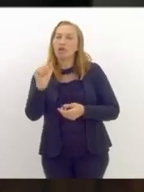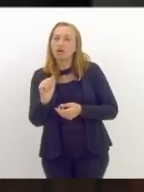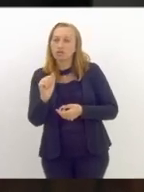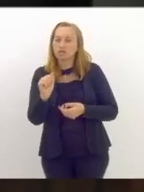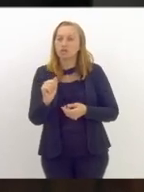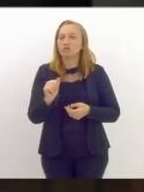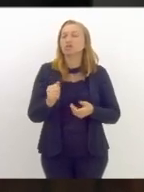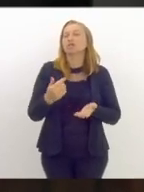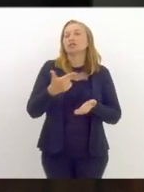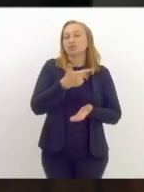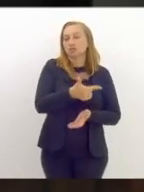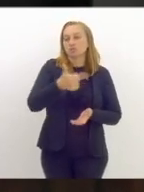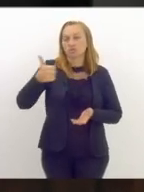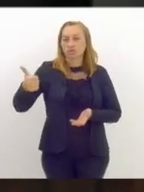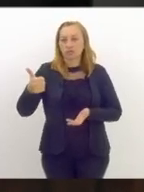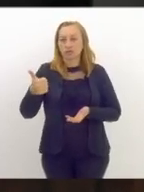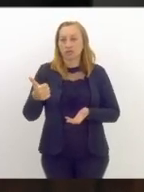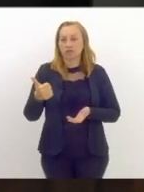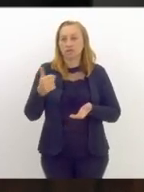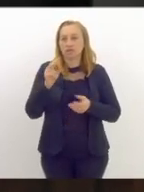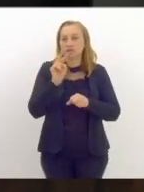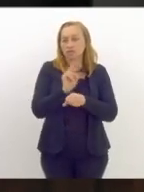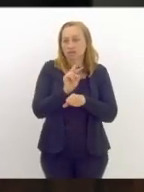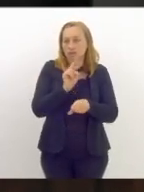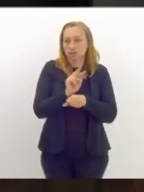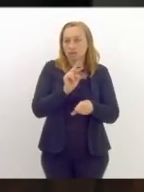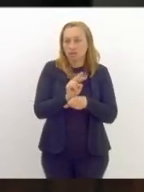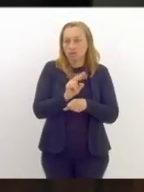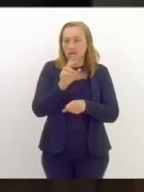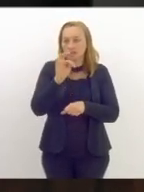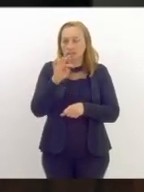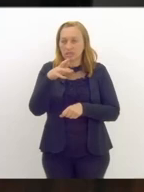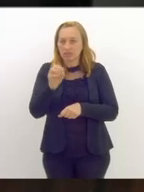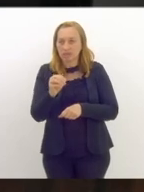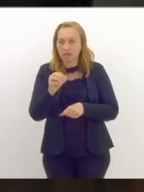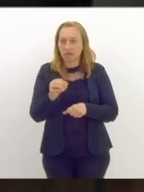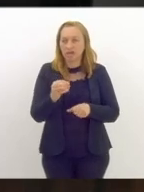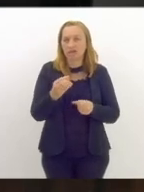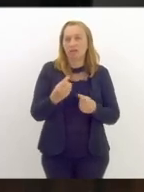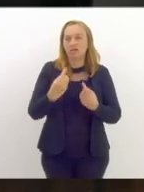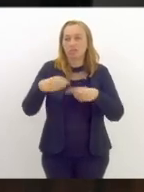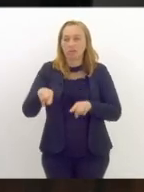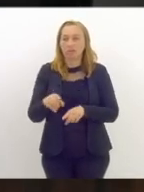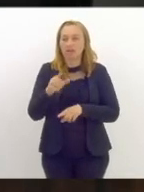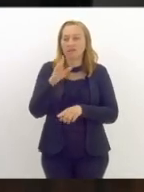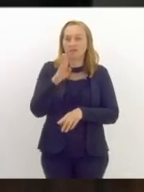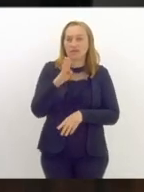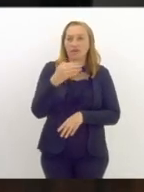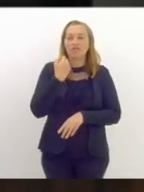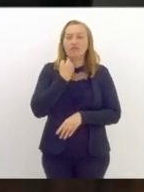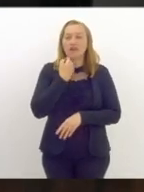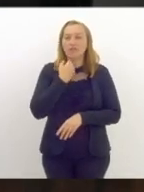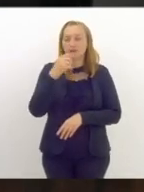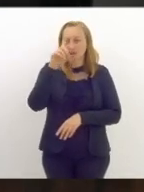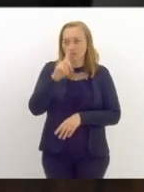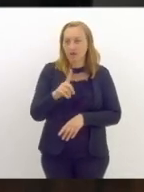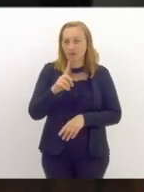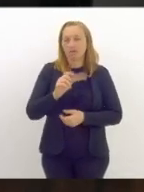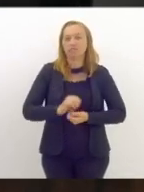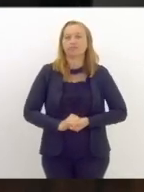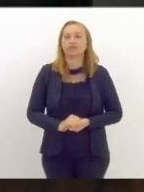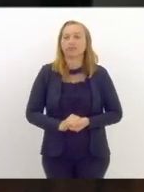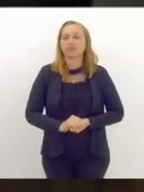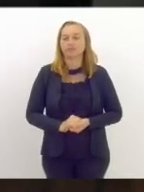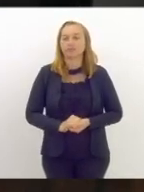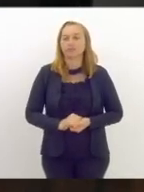Subsecretaria de Vigilância Sanitária, onde coordenou as ações de combate à febre amarela. tendo deixado o cargo como subsecretário